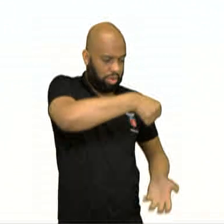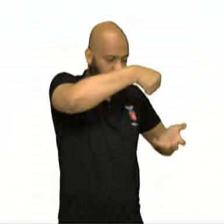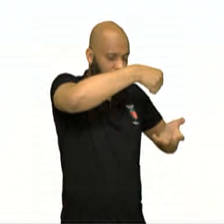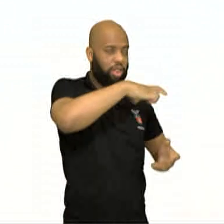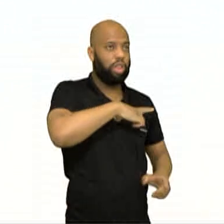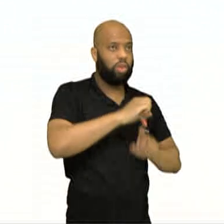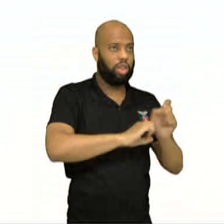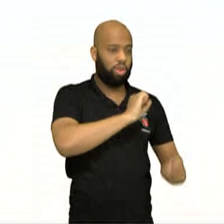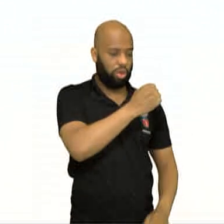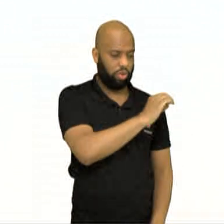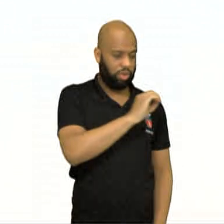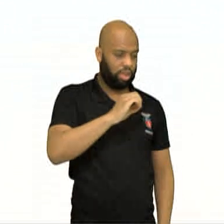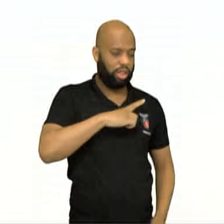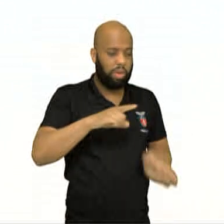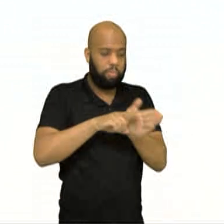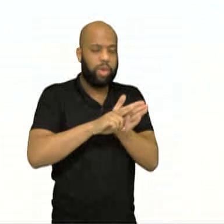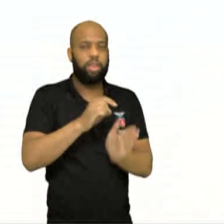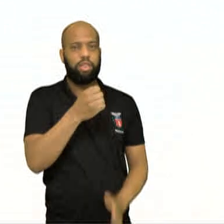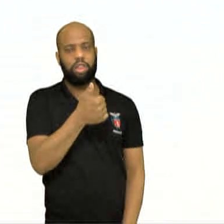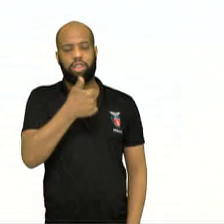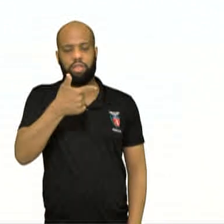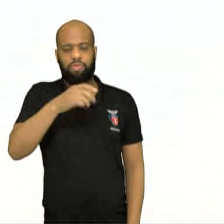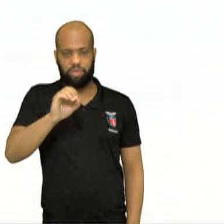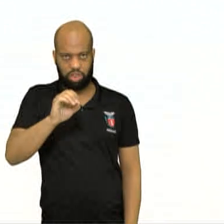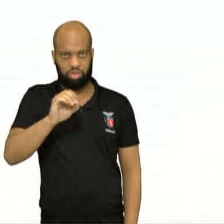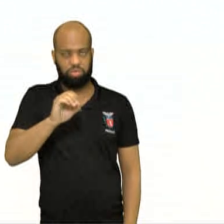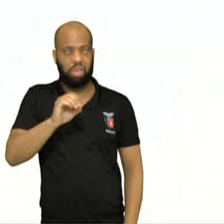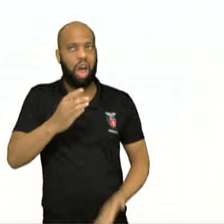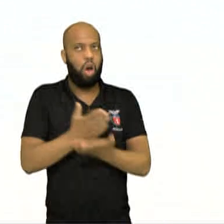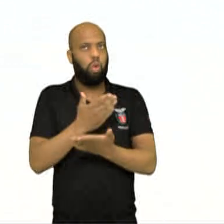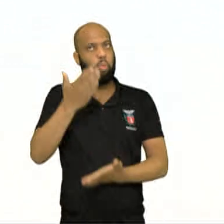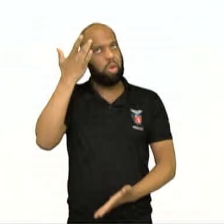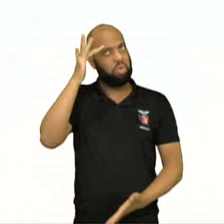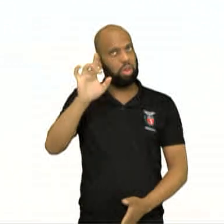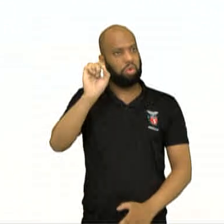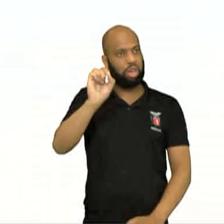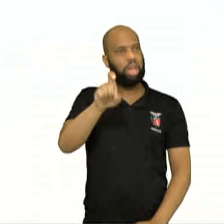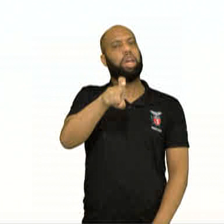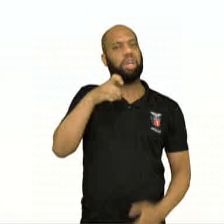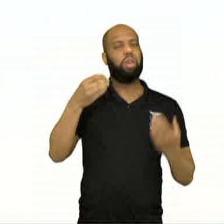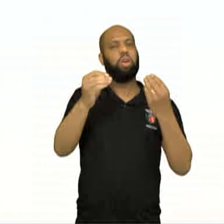do poço B, eu vou ter que tirar 120 alguma coisa dos baldes.